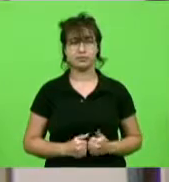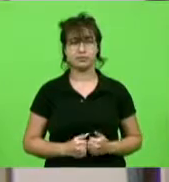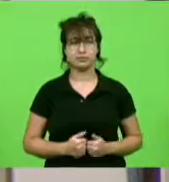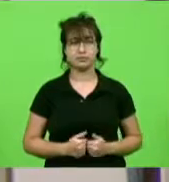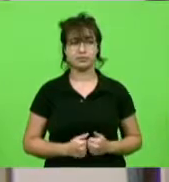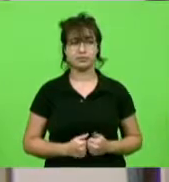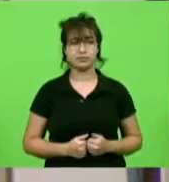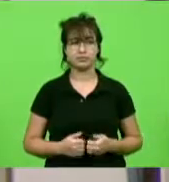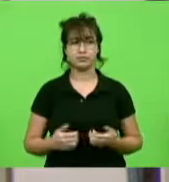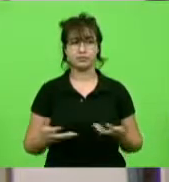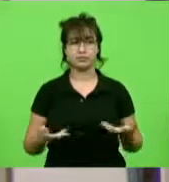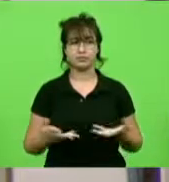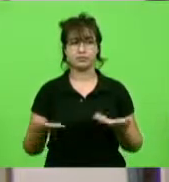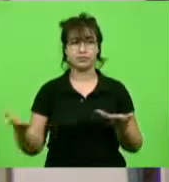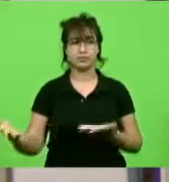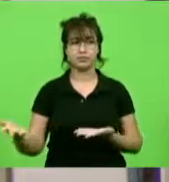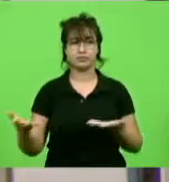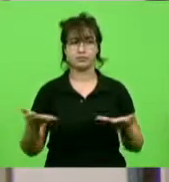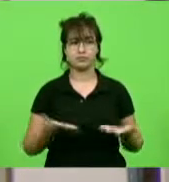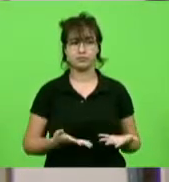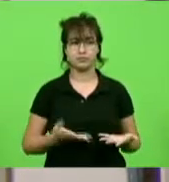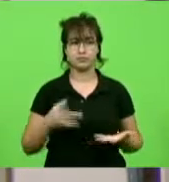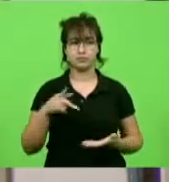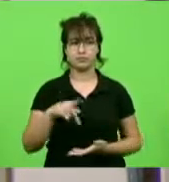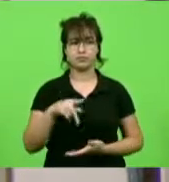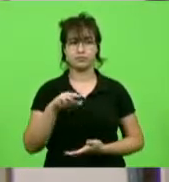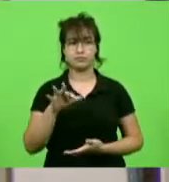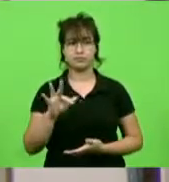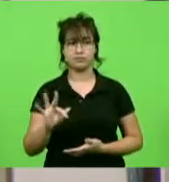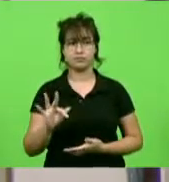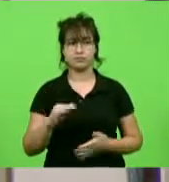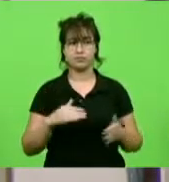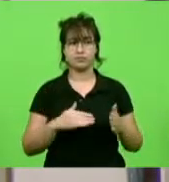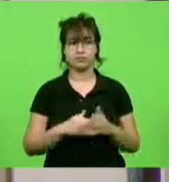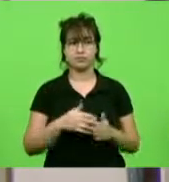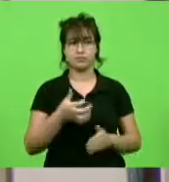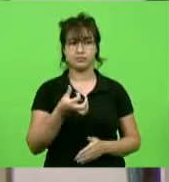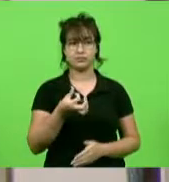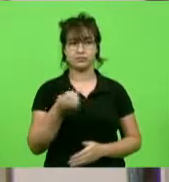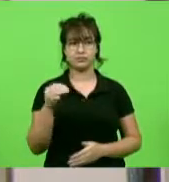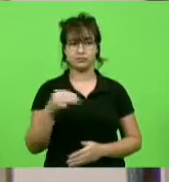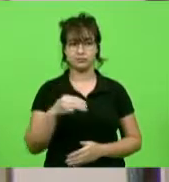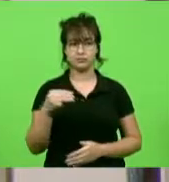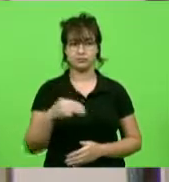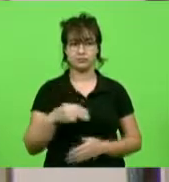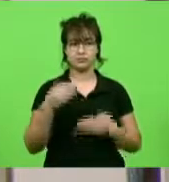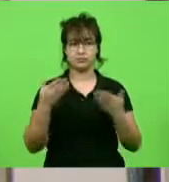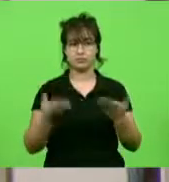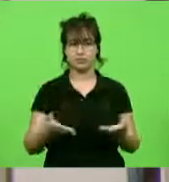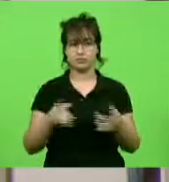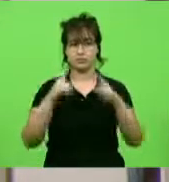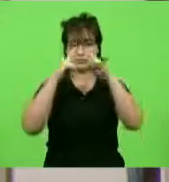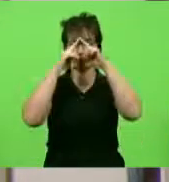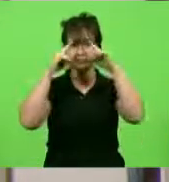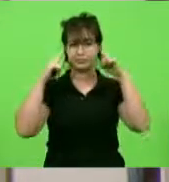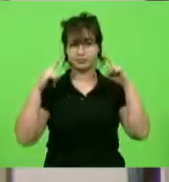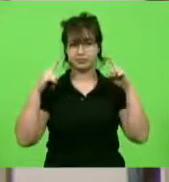Próximo horário pertence ao Partido dos Trabalhadores, pelo tempo de 6 minutos, fará uso da palavra o deputado Neodiz Areta.